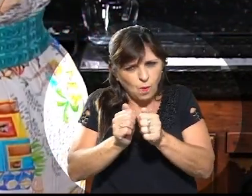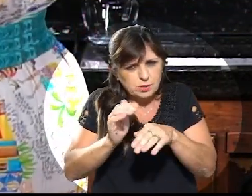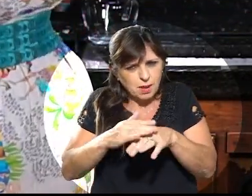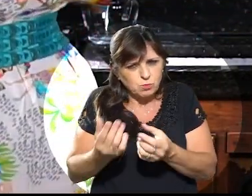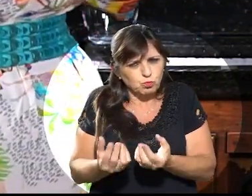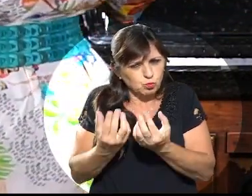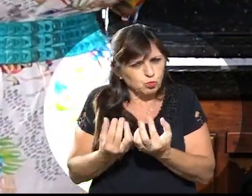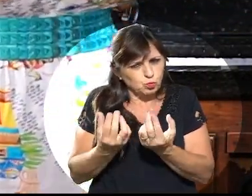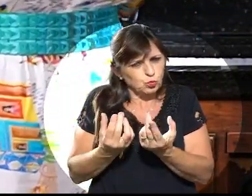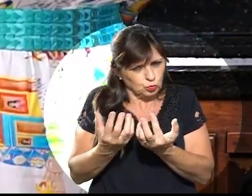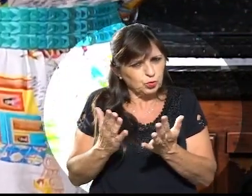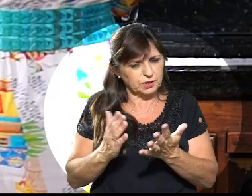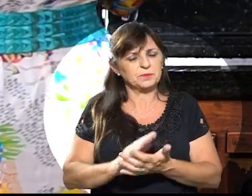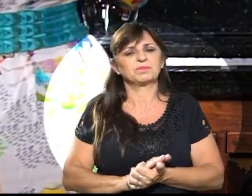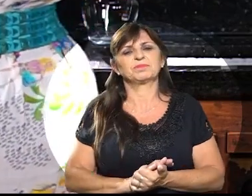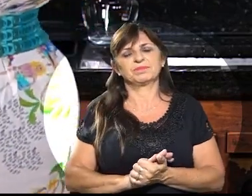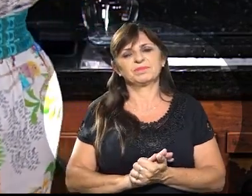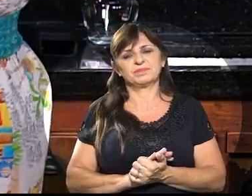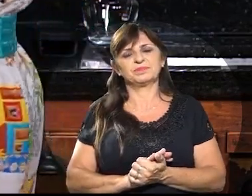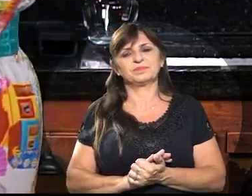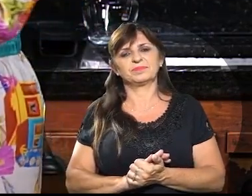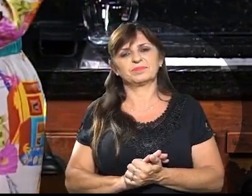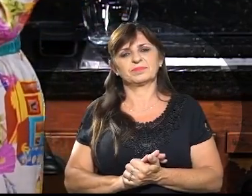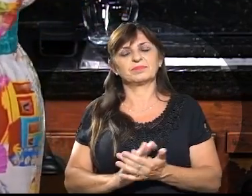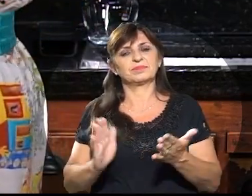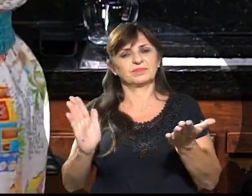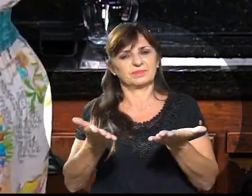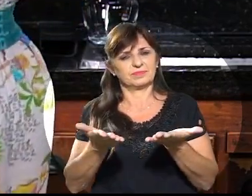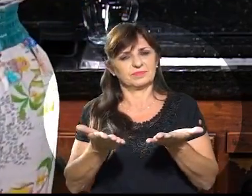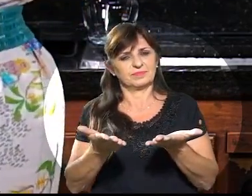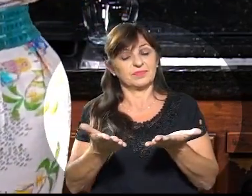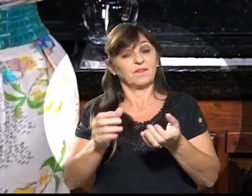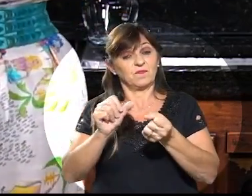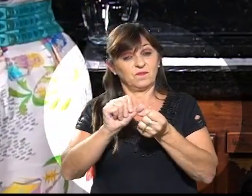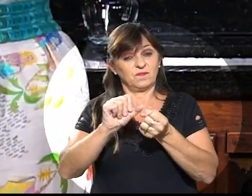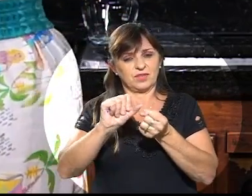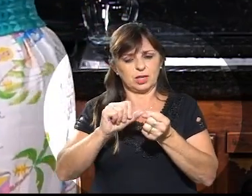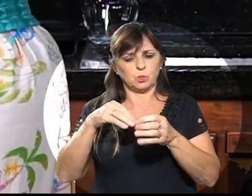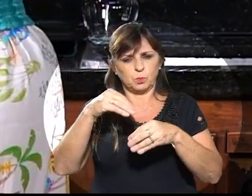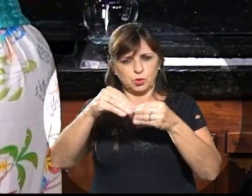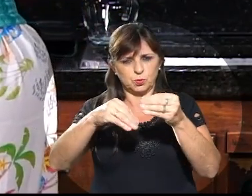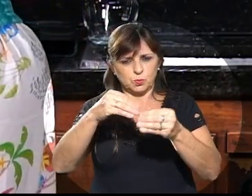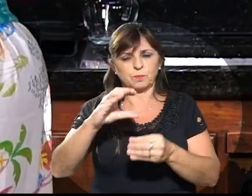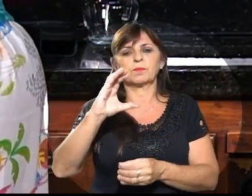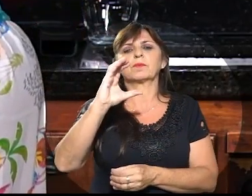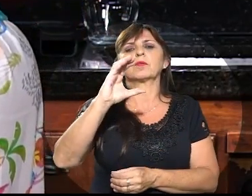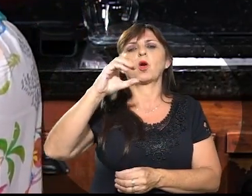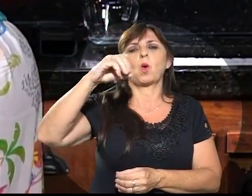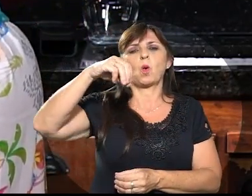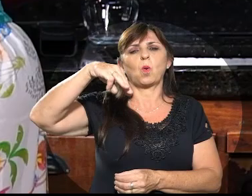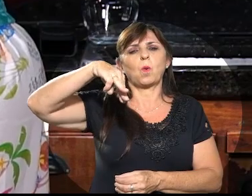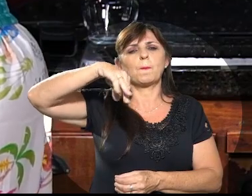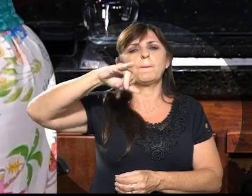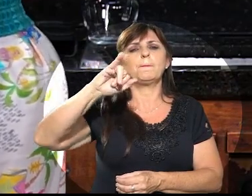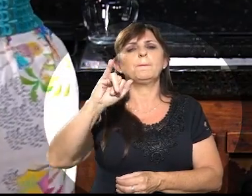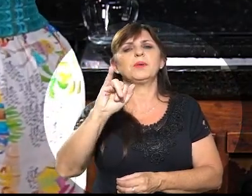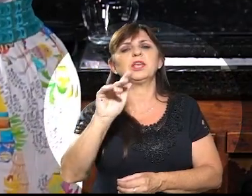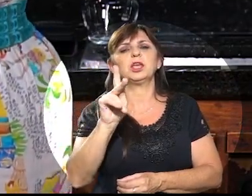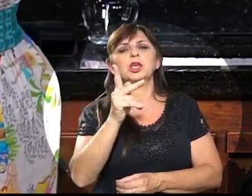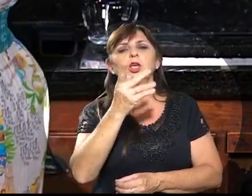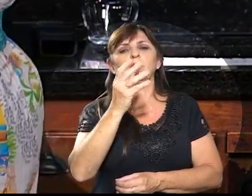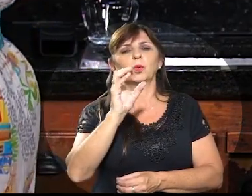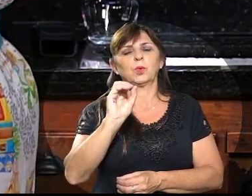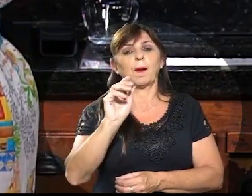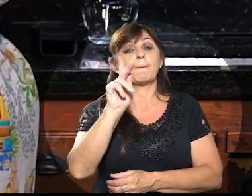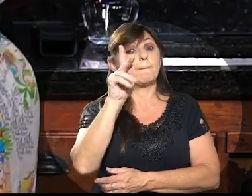Tá, então agora eu vou colocar cominho em pó. Cominho em pó. Quanto para essa porção, mais ou menos? É,